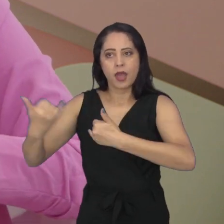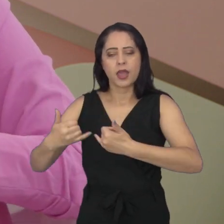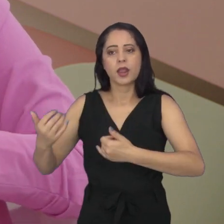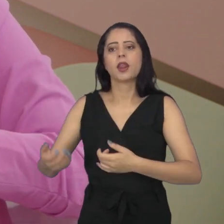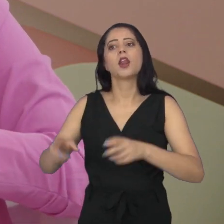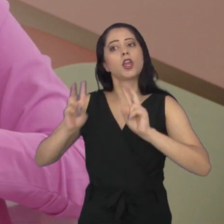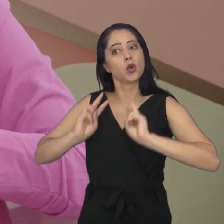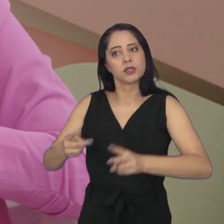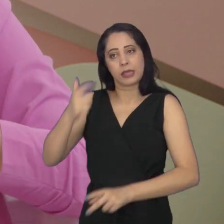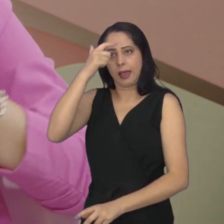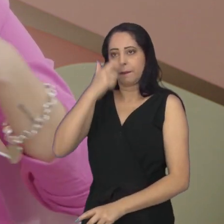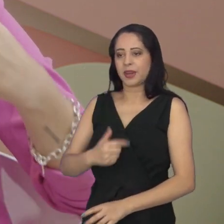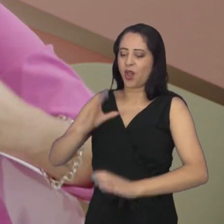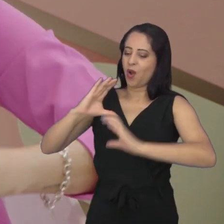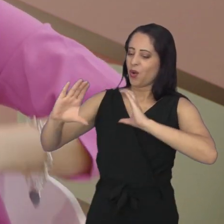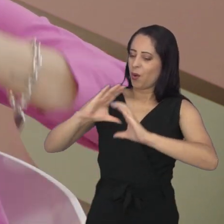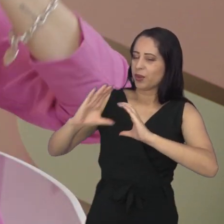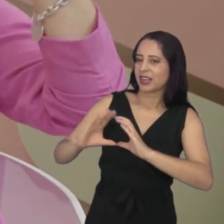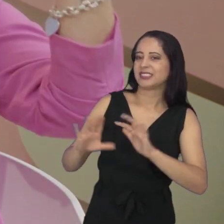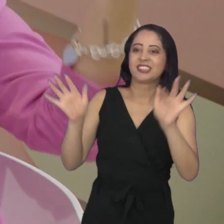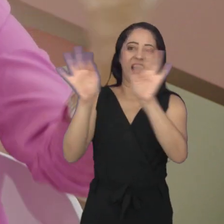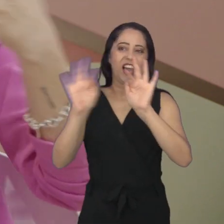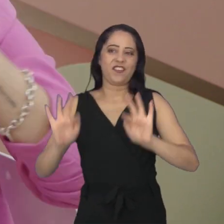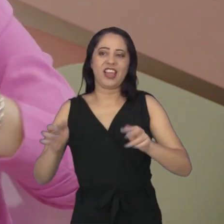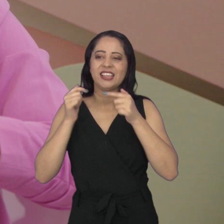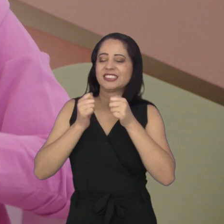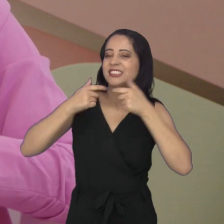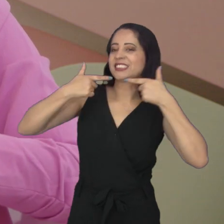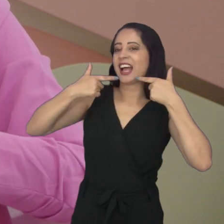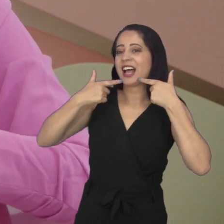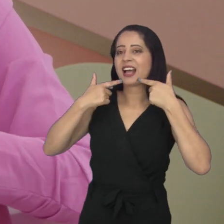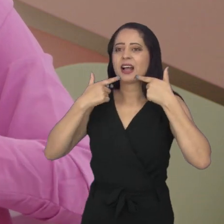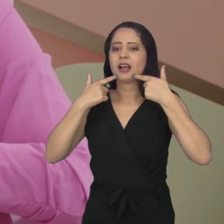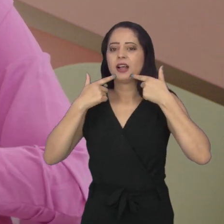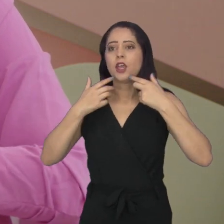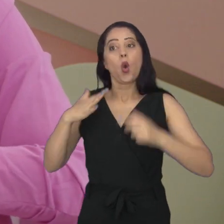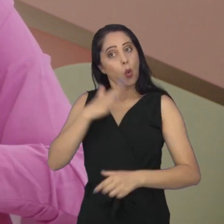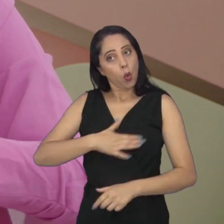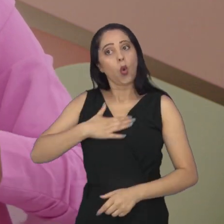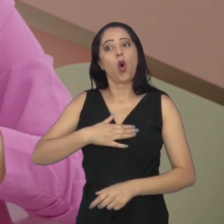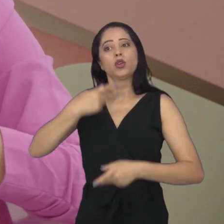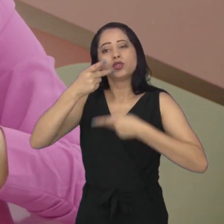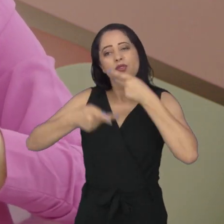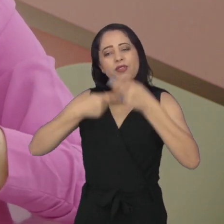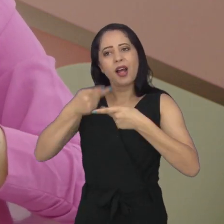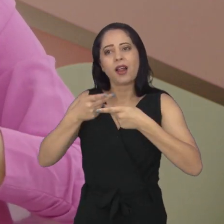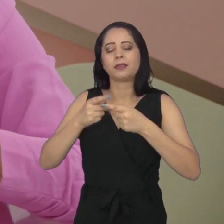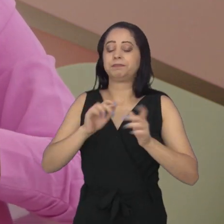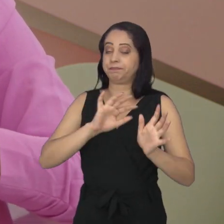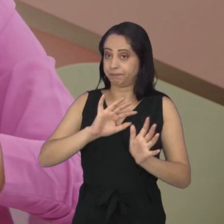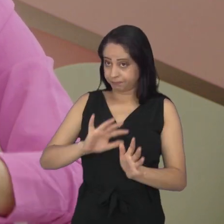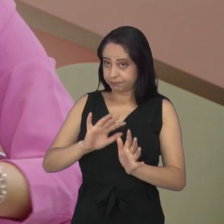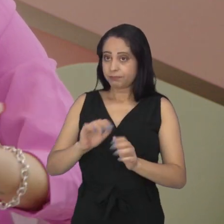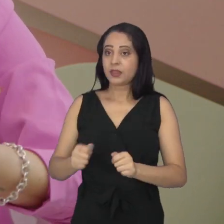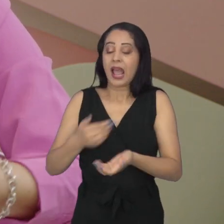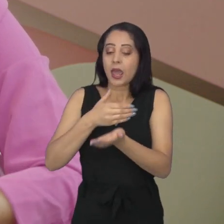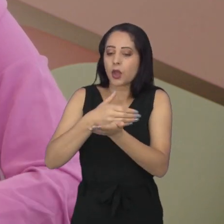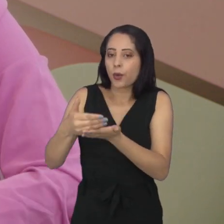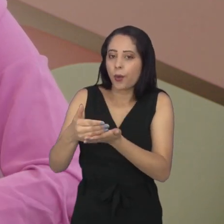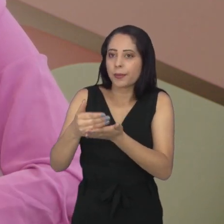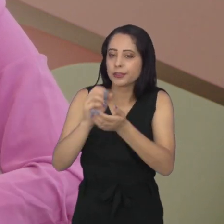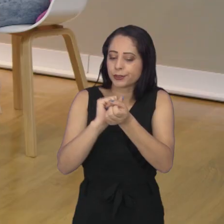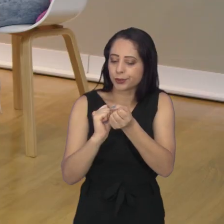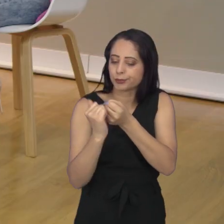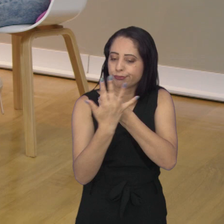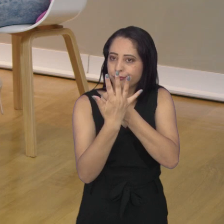que eu gostava muito era extrovertida, que eu gostava muito de falar e tal. E na pandemia, como profissional